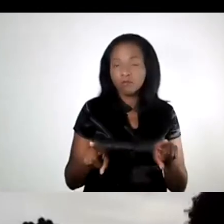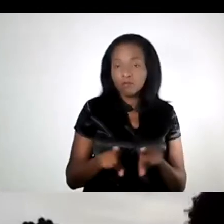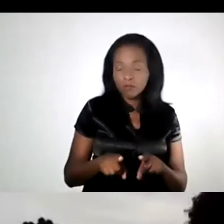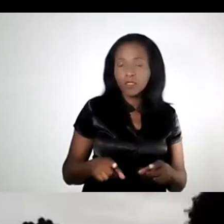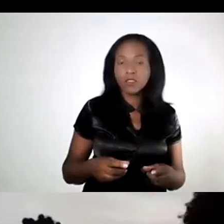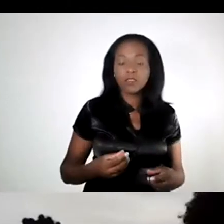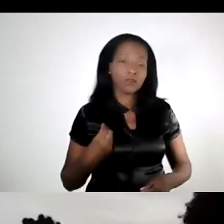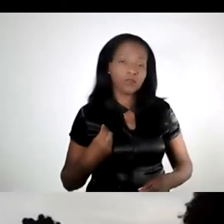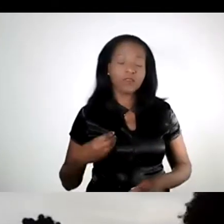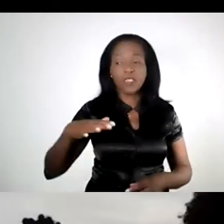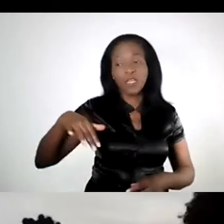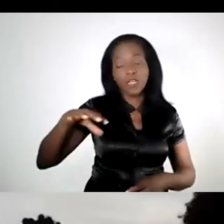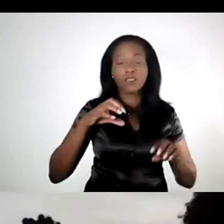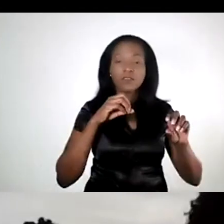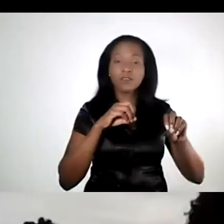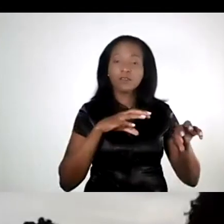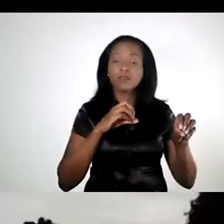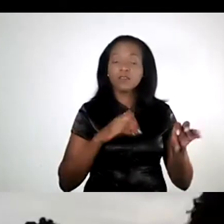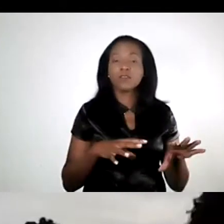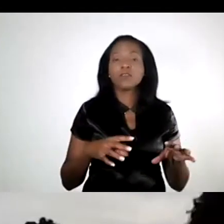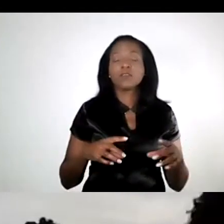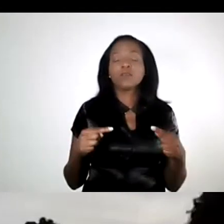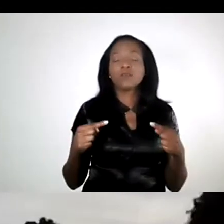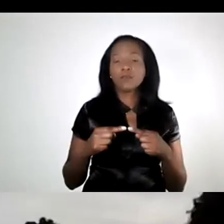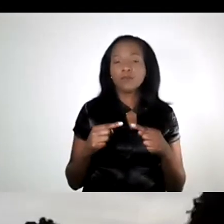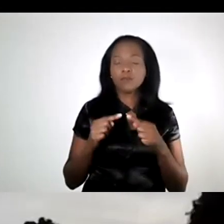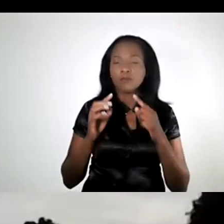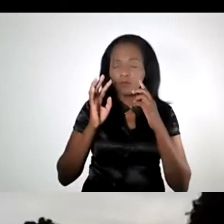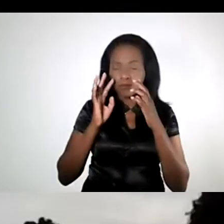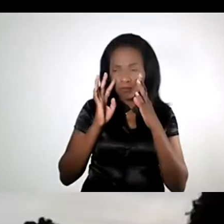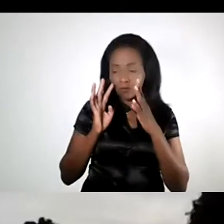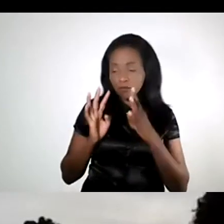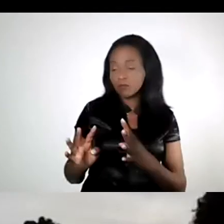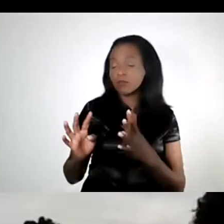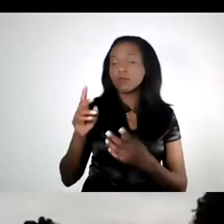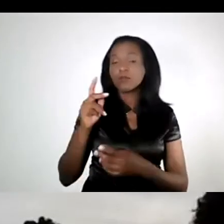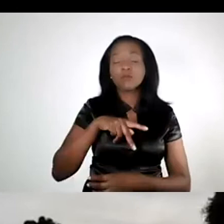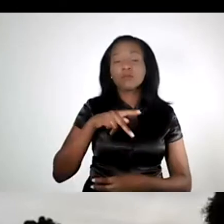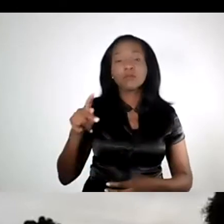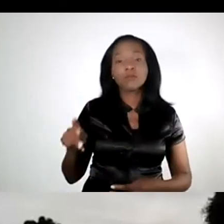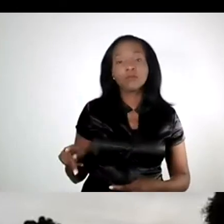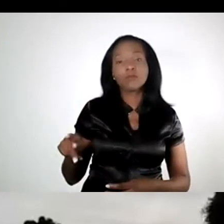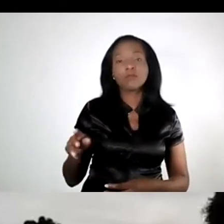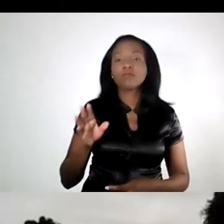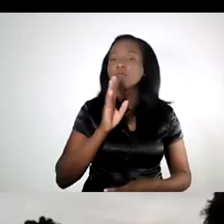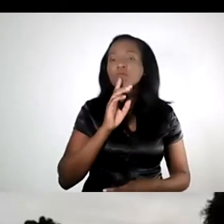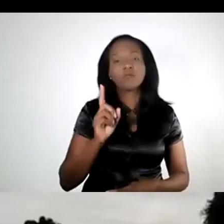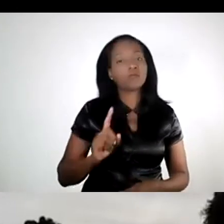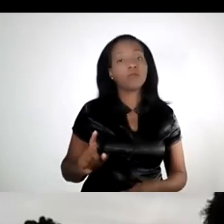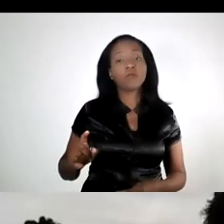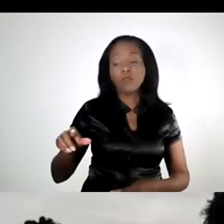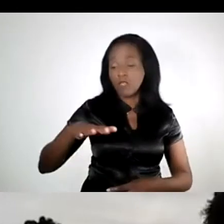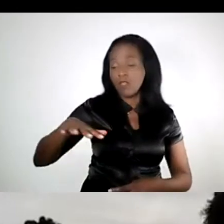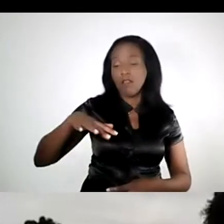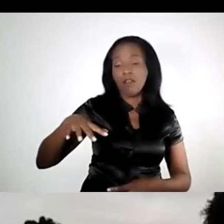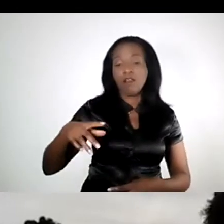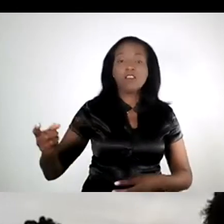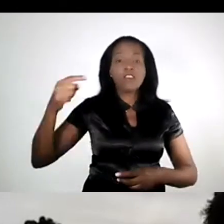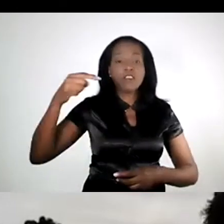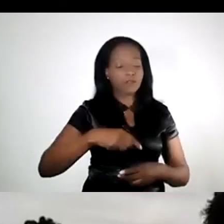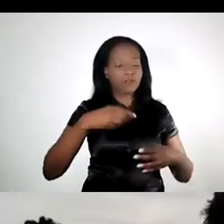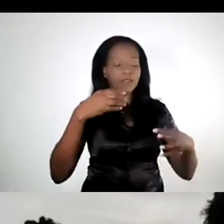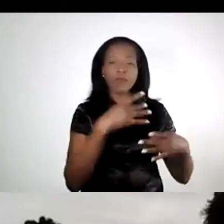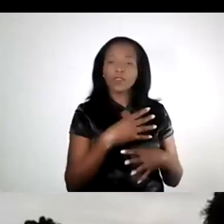educação, no sentido de ouvir, por exemplo, professora que não conhece o território e vem da cidade para dar